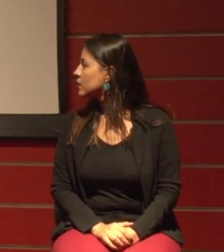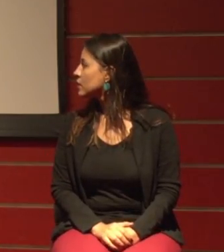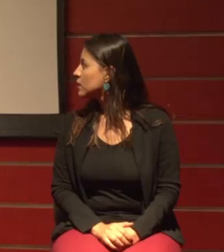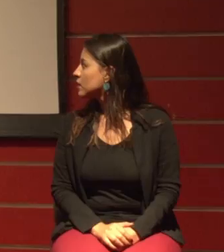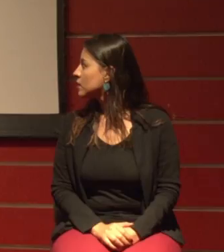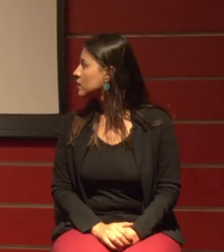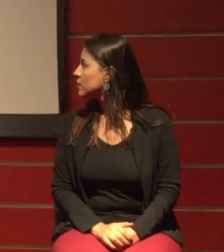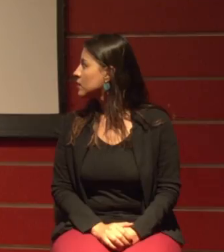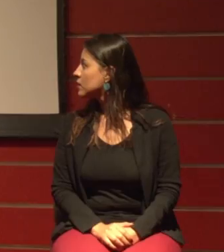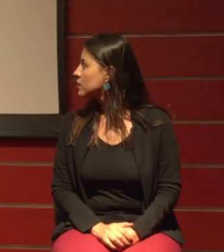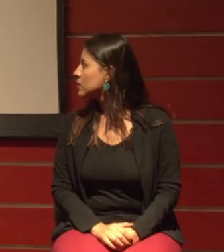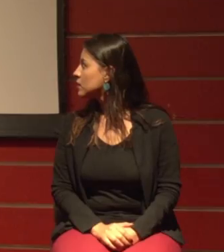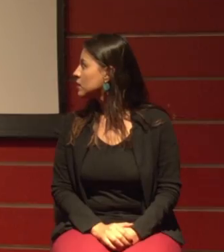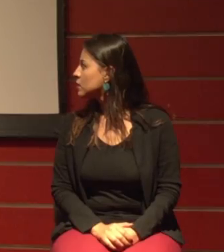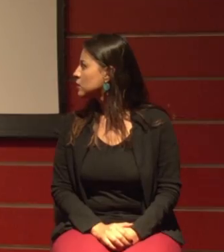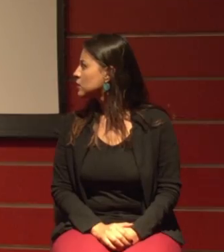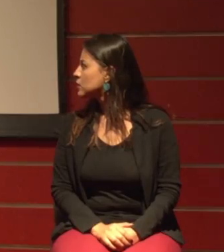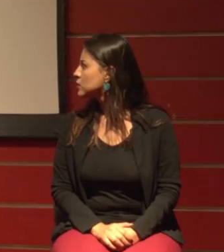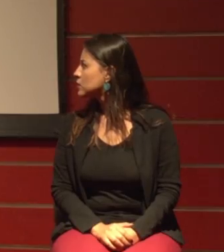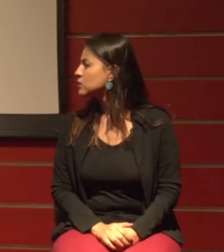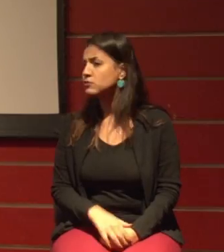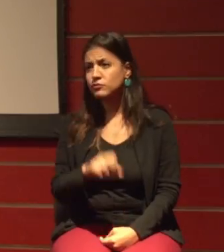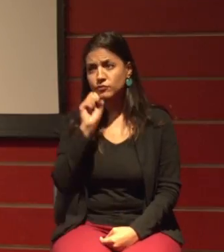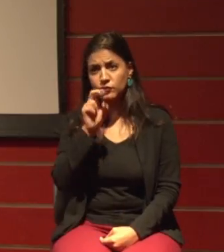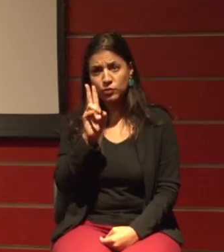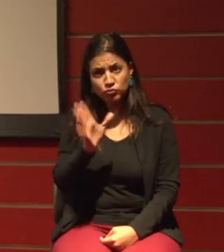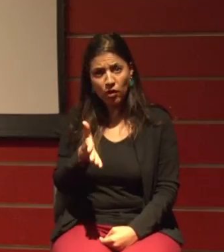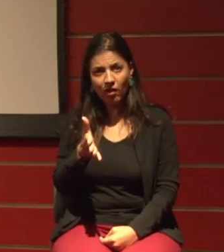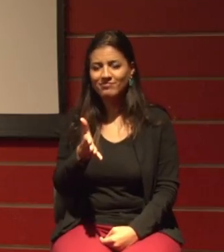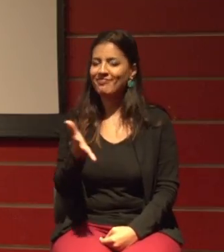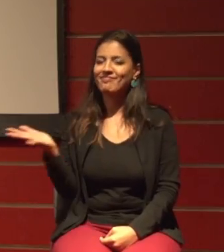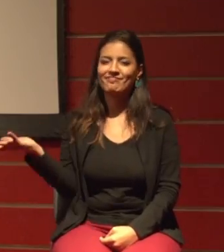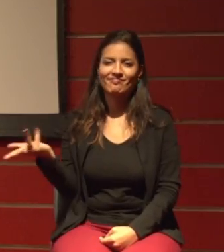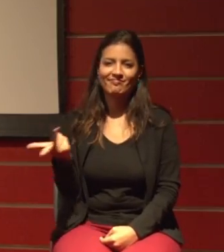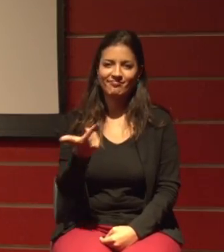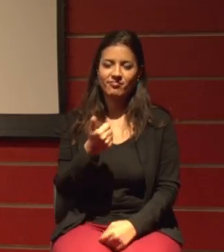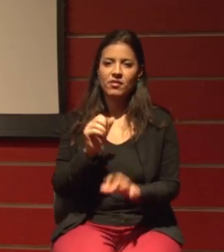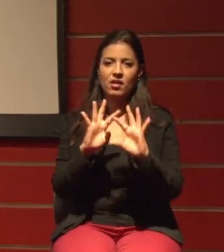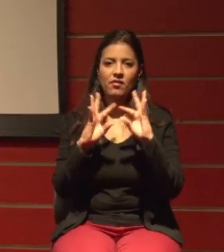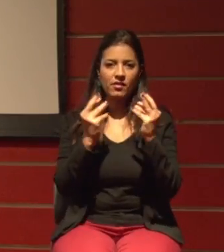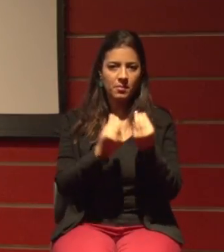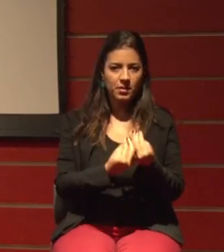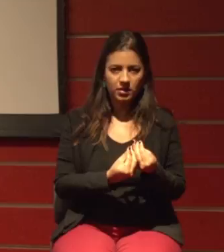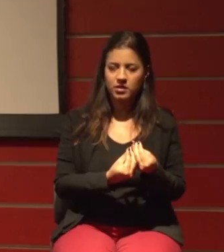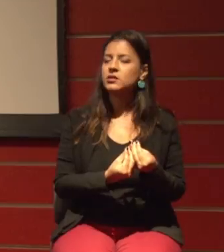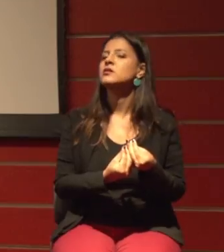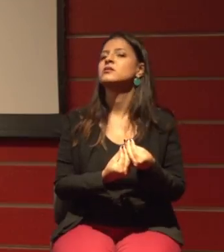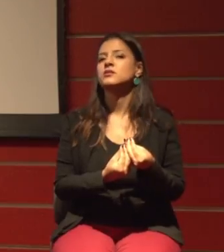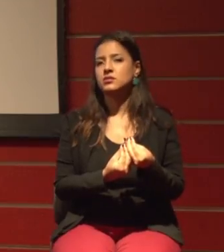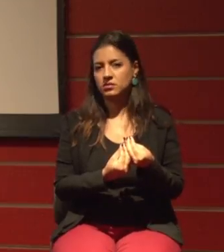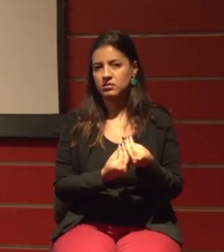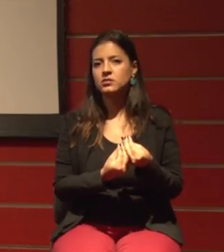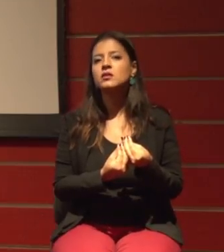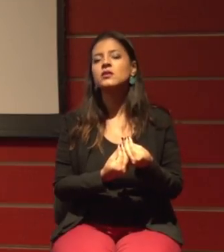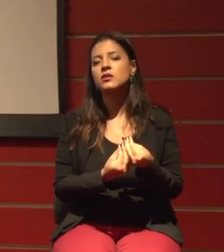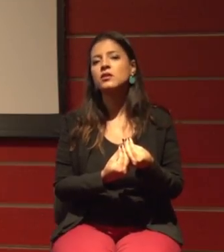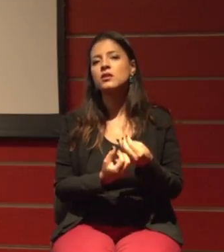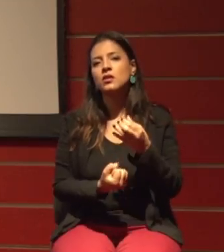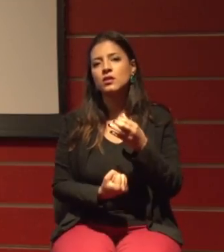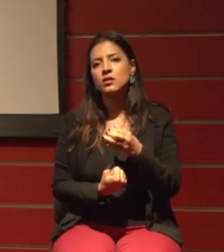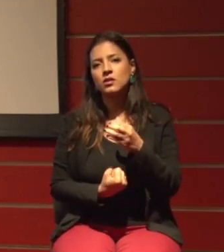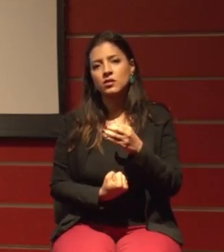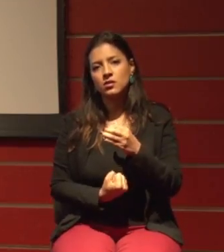n quem já assistiu essa aí é maravilha de uma família né história de uma família que funda